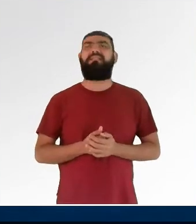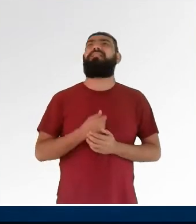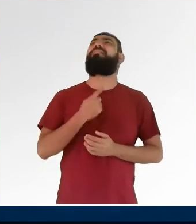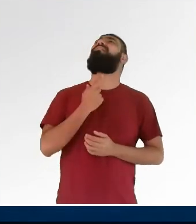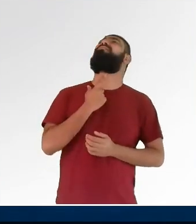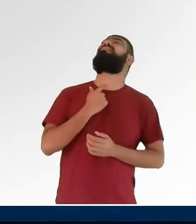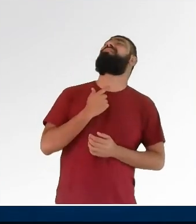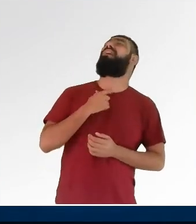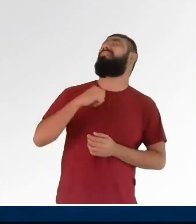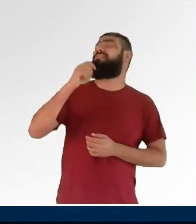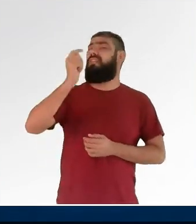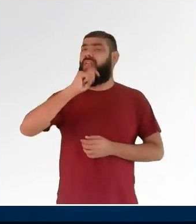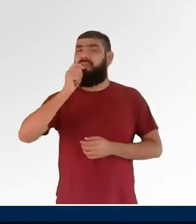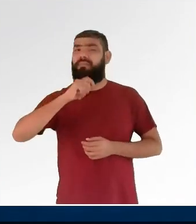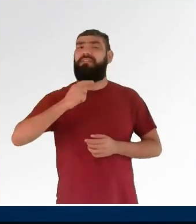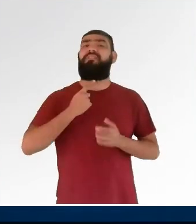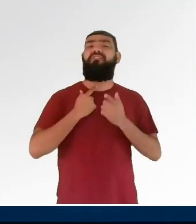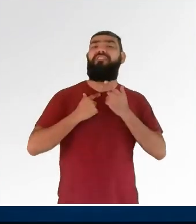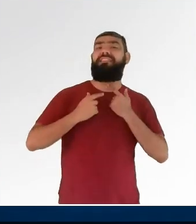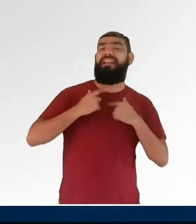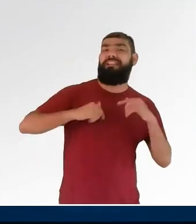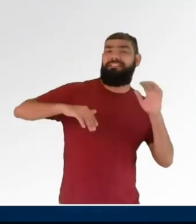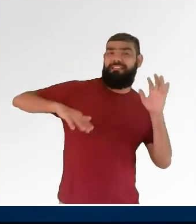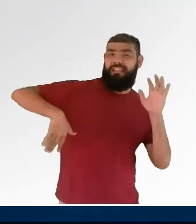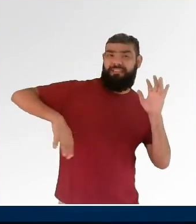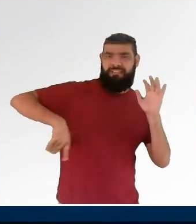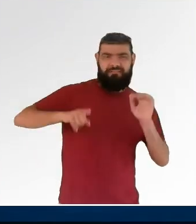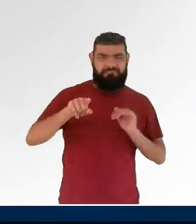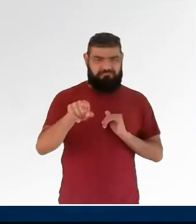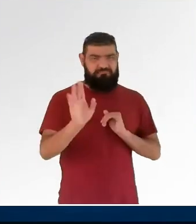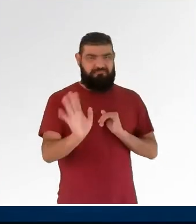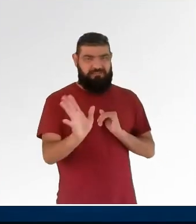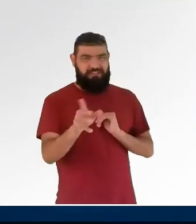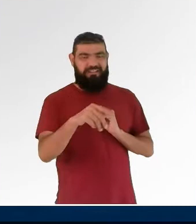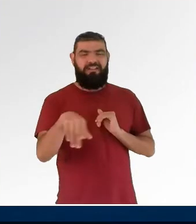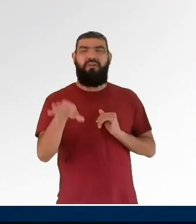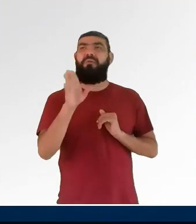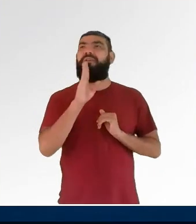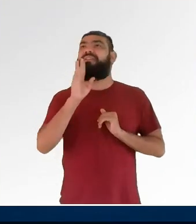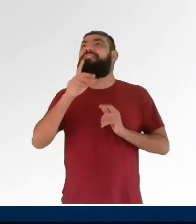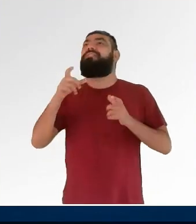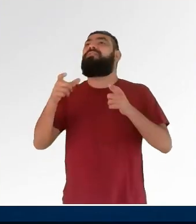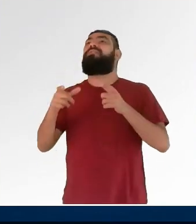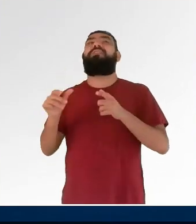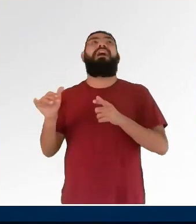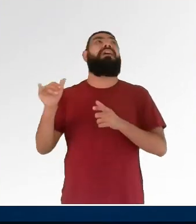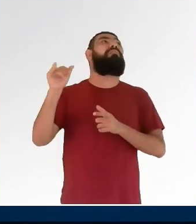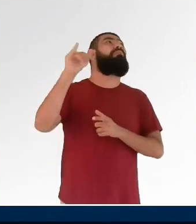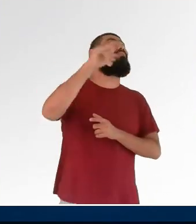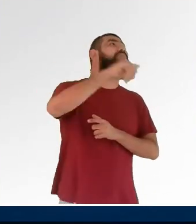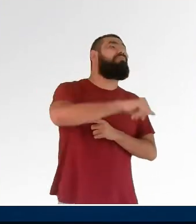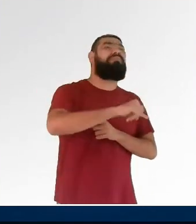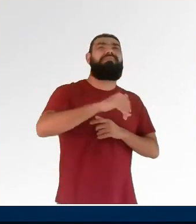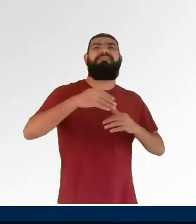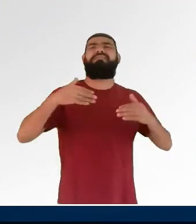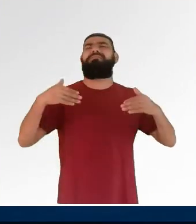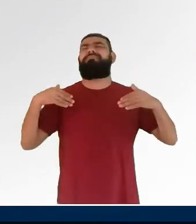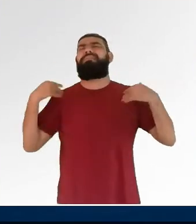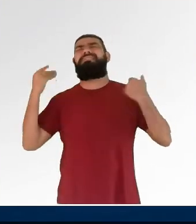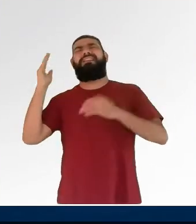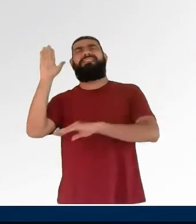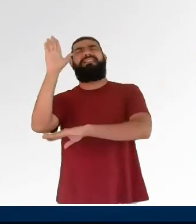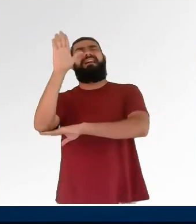nadar, já teve vontade de nadar, de conhecer um lugar, de passar a tarde toda